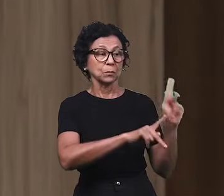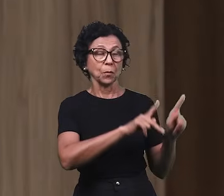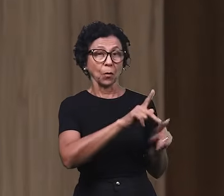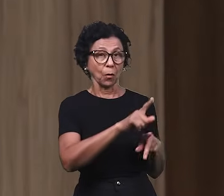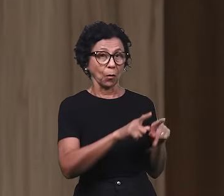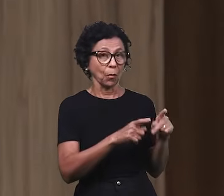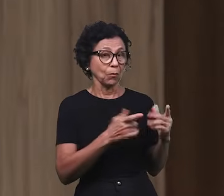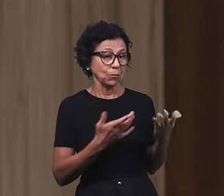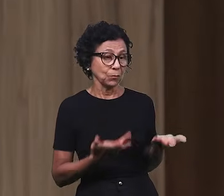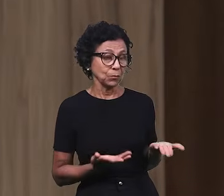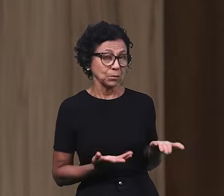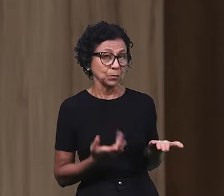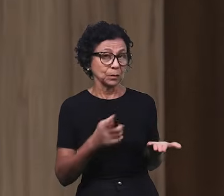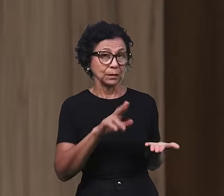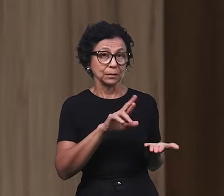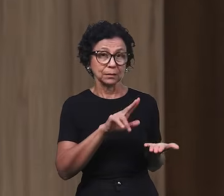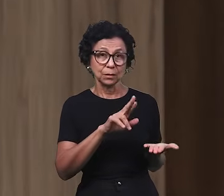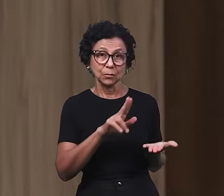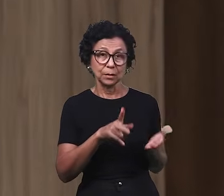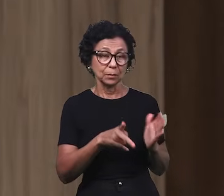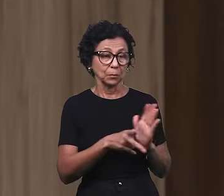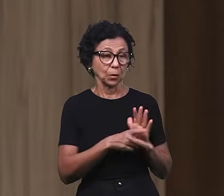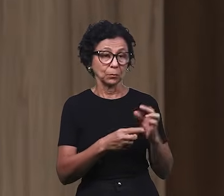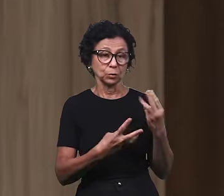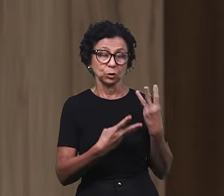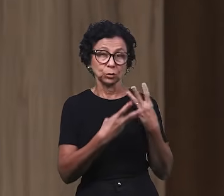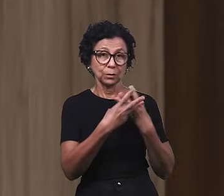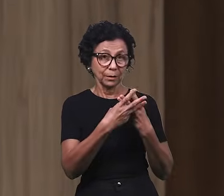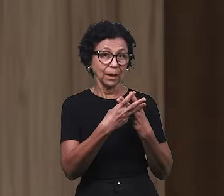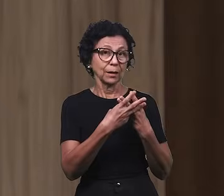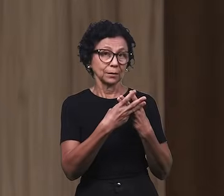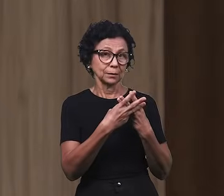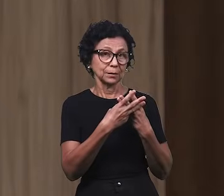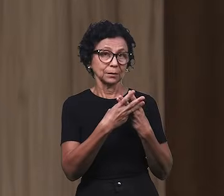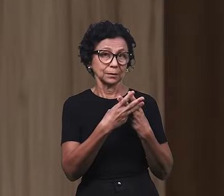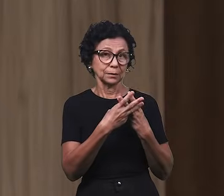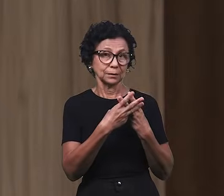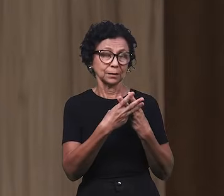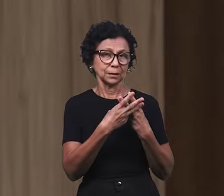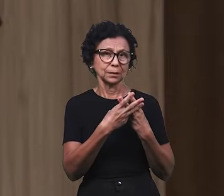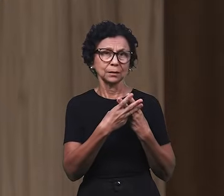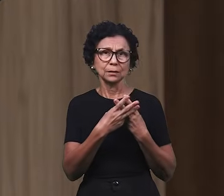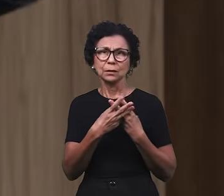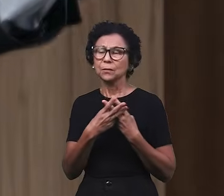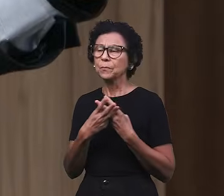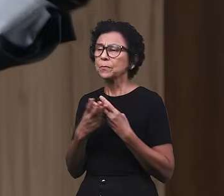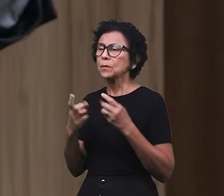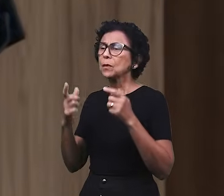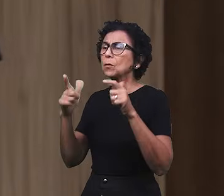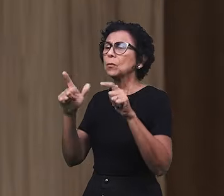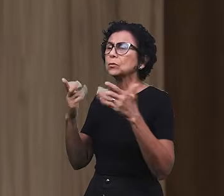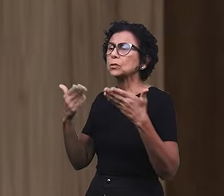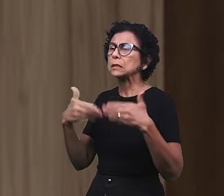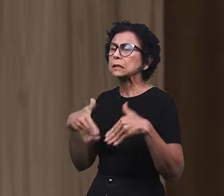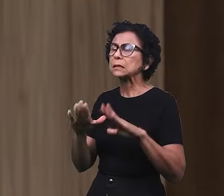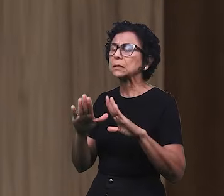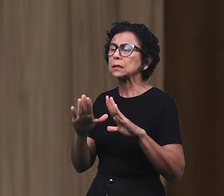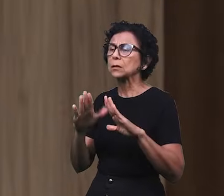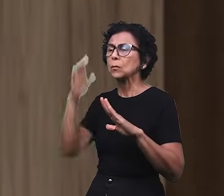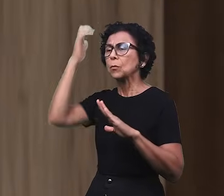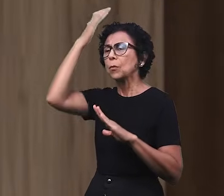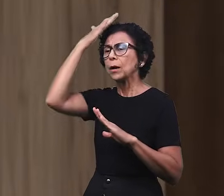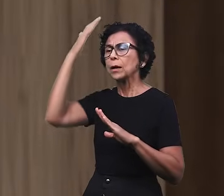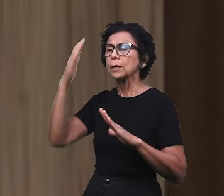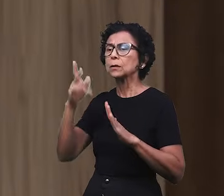linguagem não judaica, porque onde é nascido o rei dos judeus, somente um